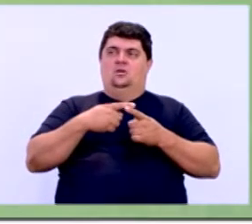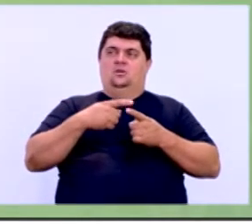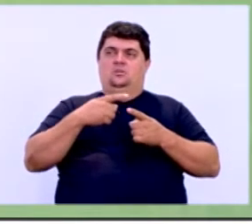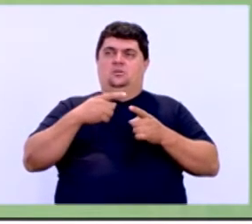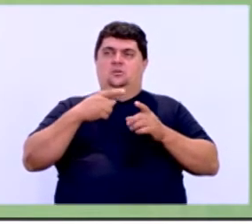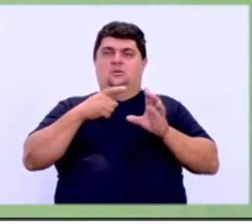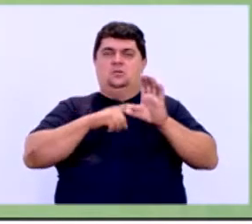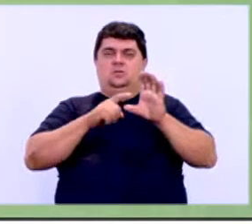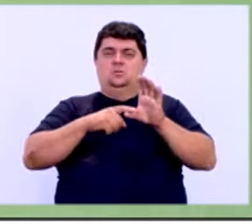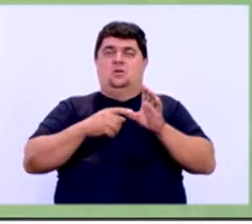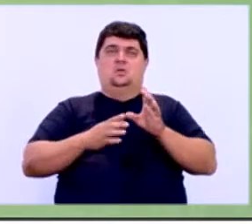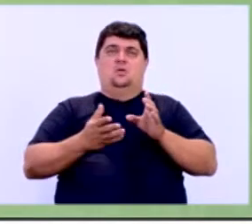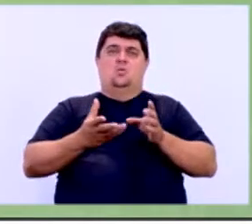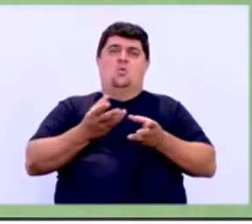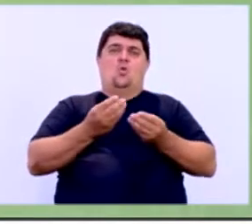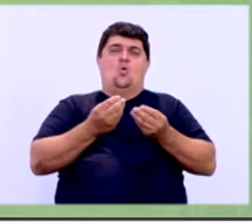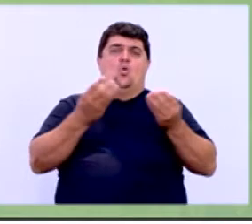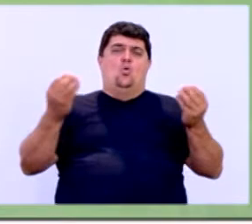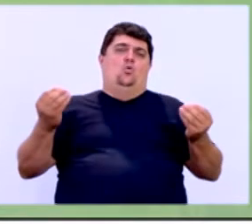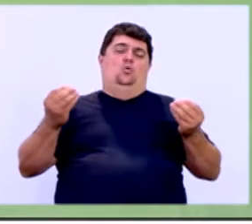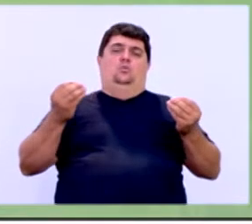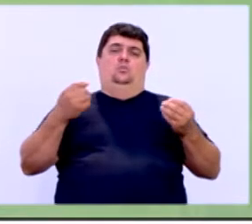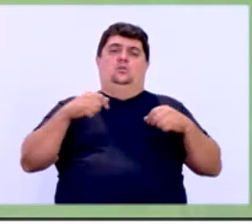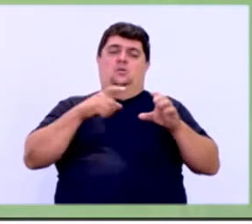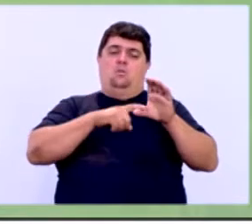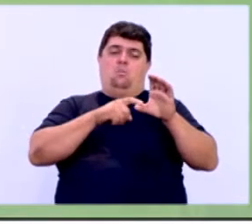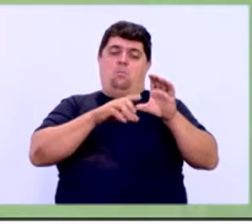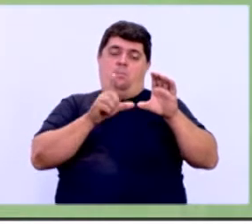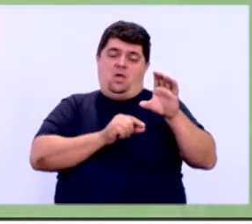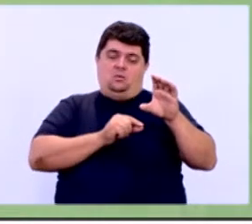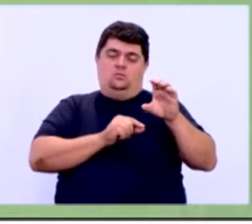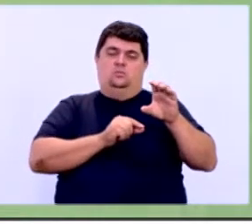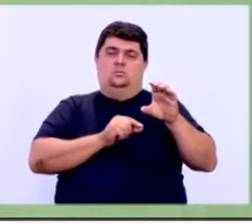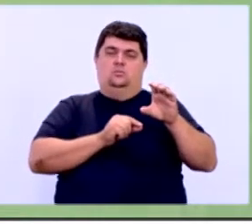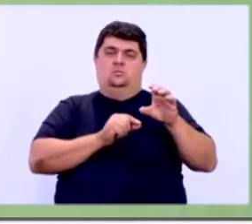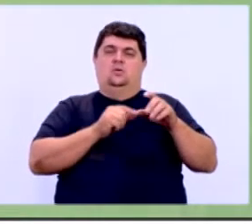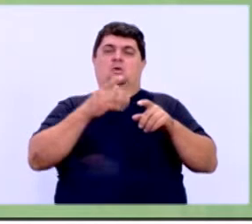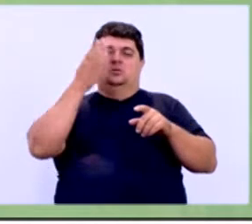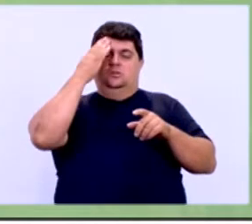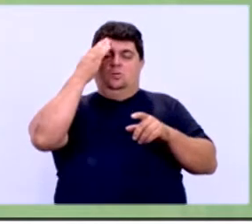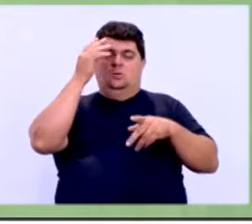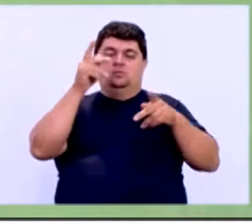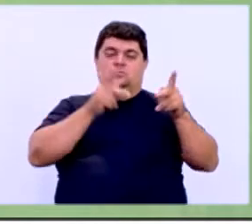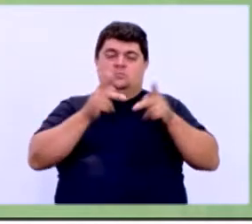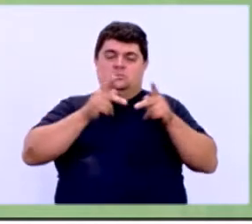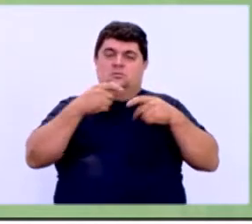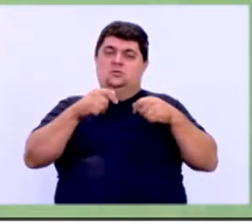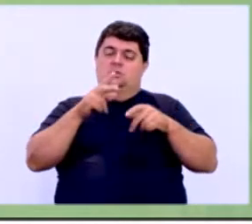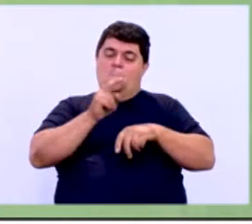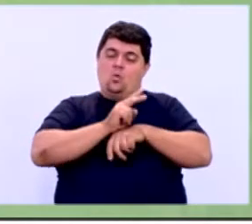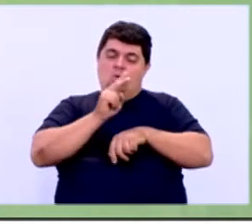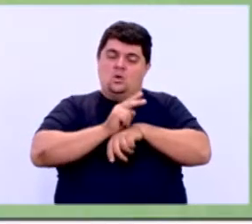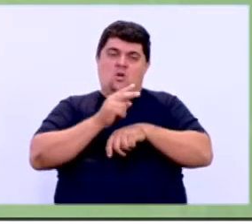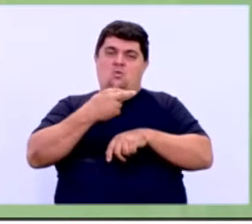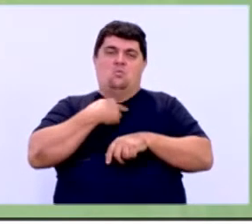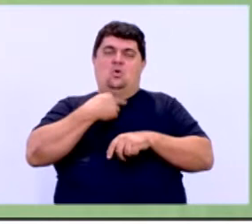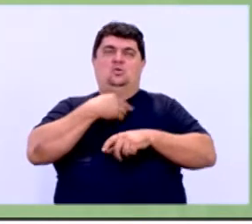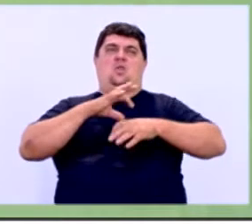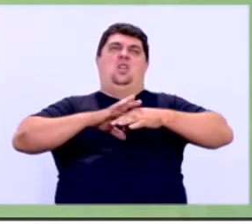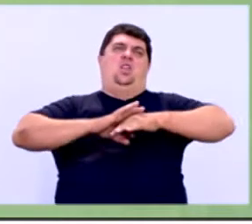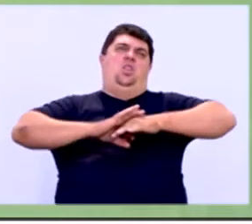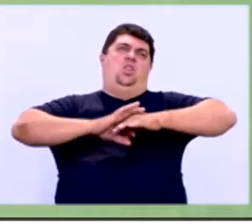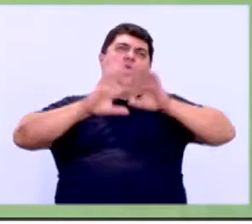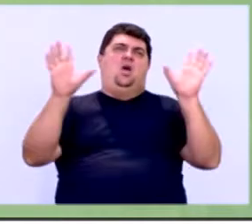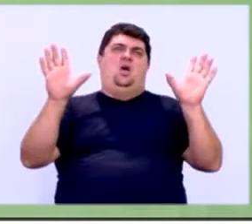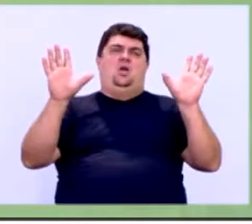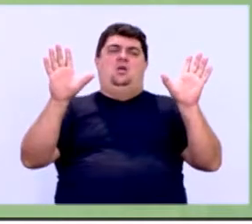estarem muito altas. Né? Então, o administrador ele precisa controlar tudo isso. Ele não pode deixar as despesas ficarem